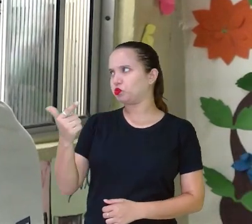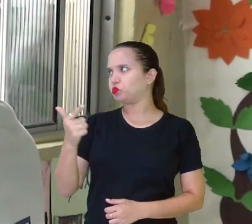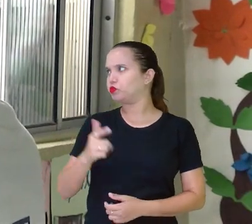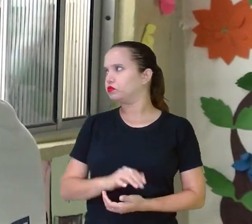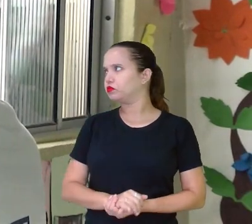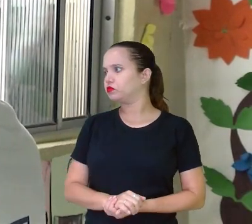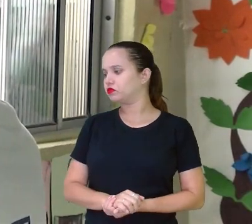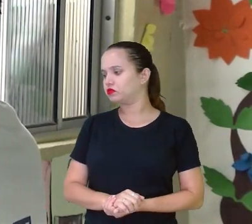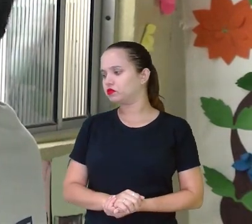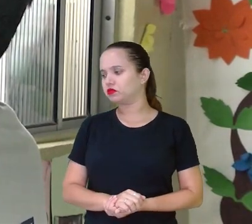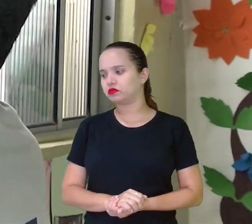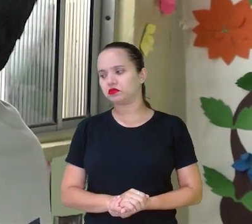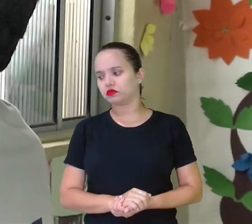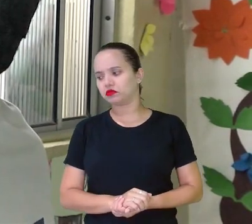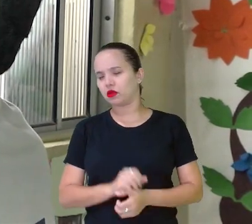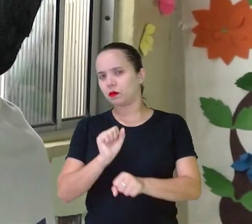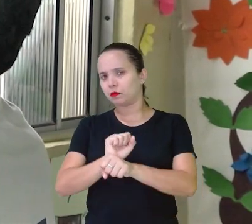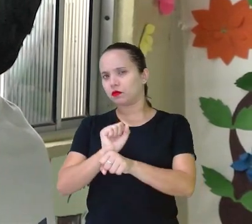Vamos lá.